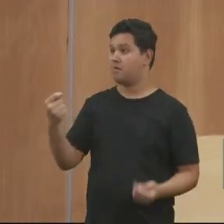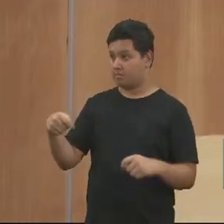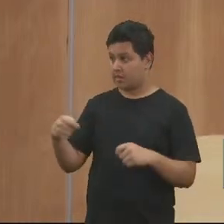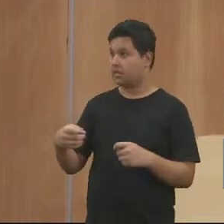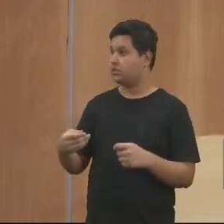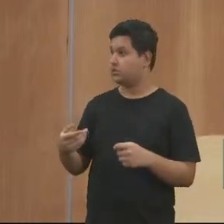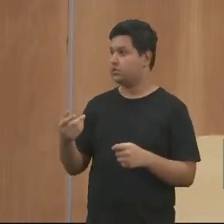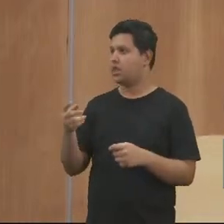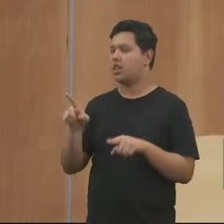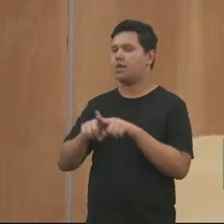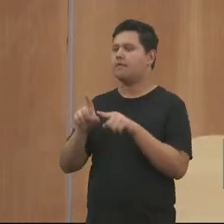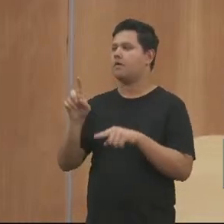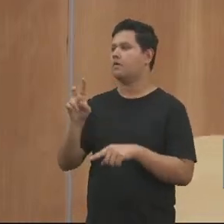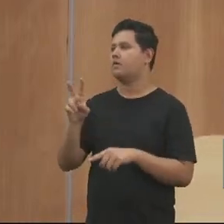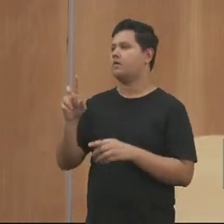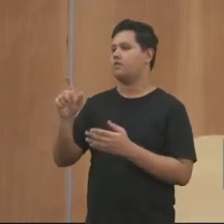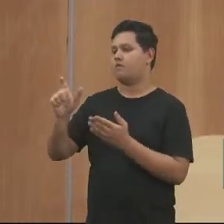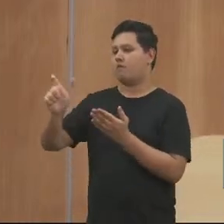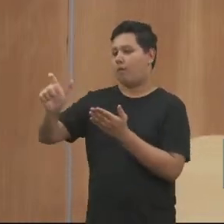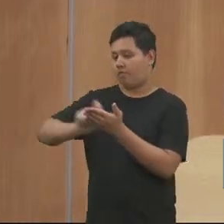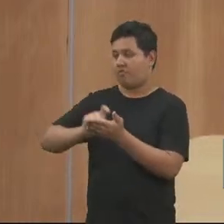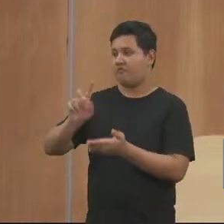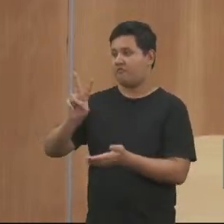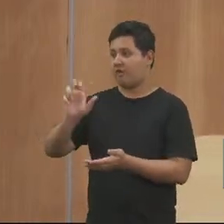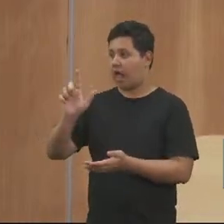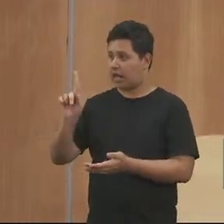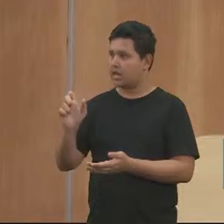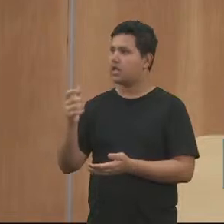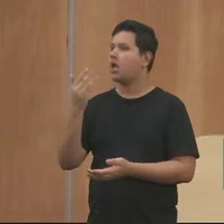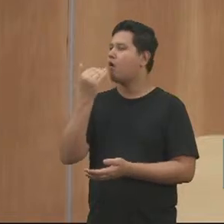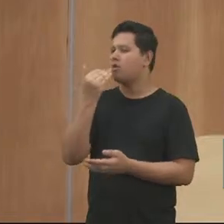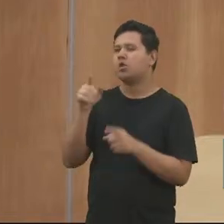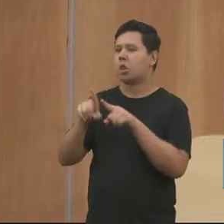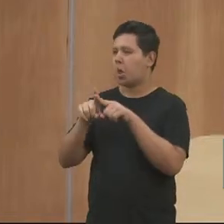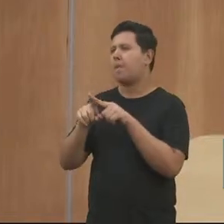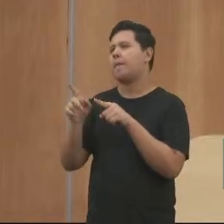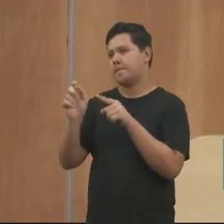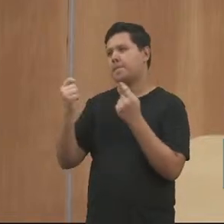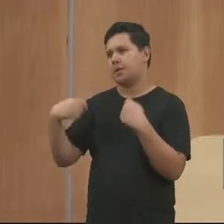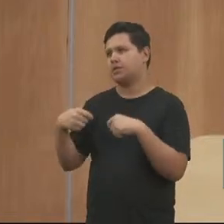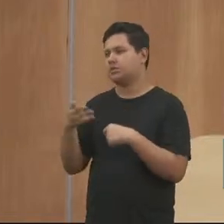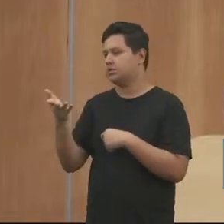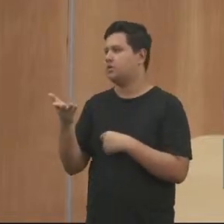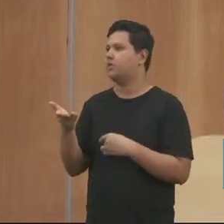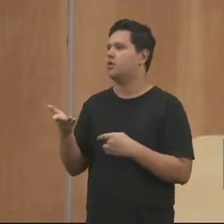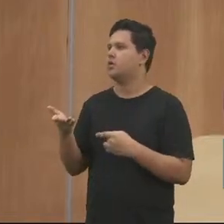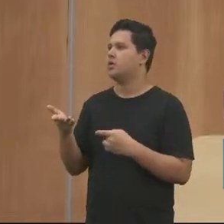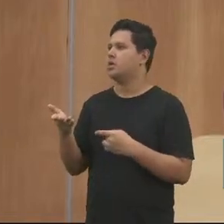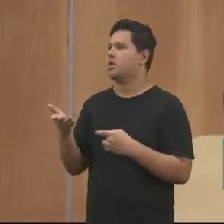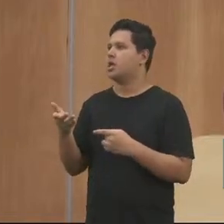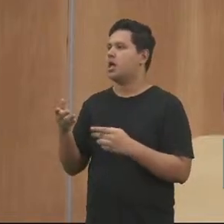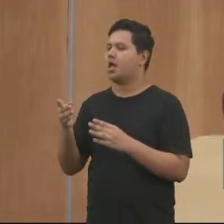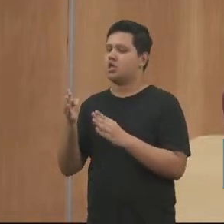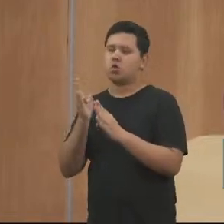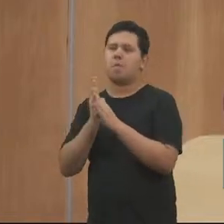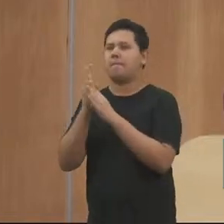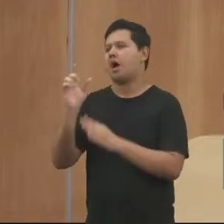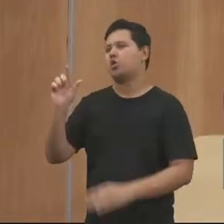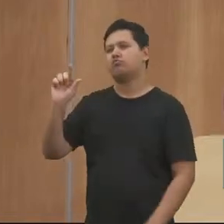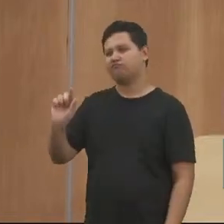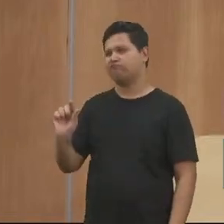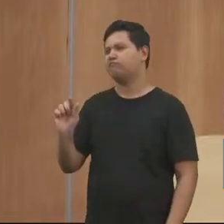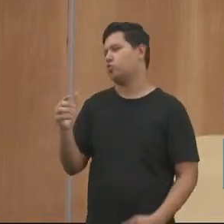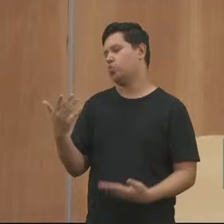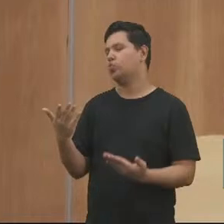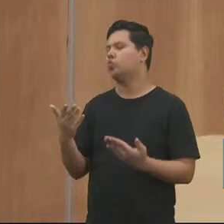recurso de vale-refeição, vale-alimentação. Então, acho que, frente ao desafio que temos, seria um impacto muito pequeno mantermos